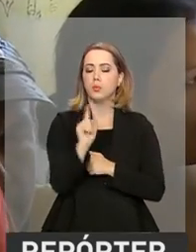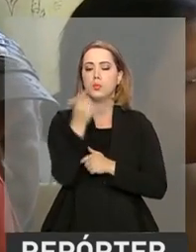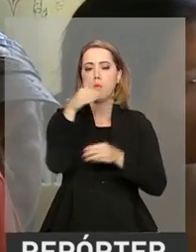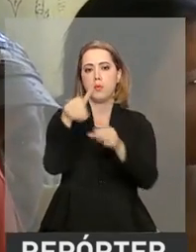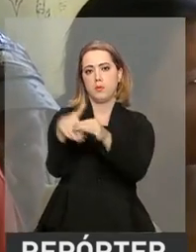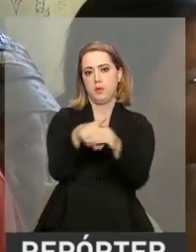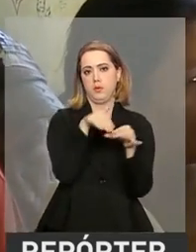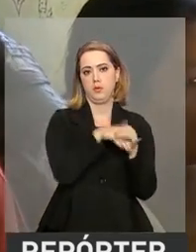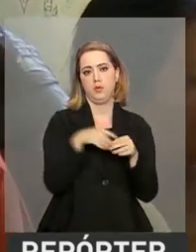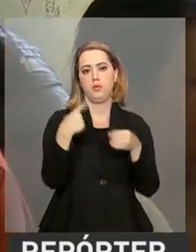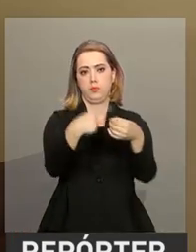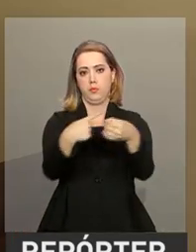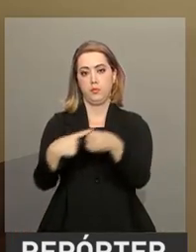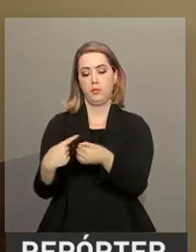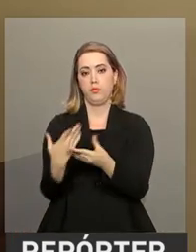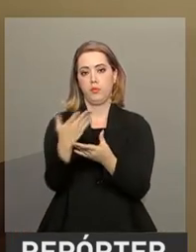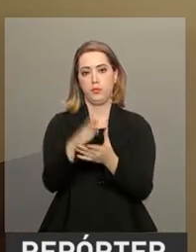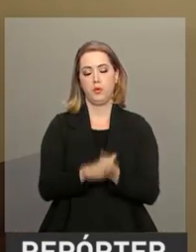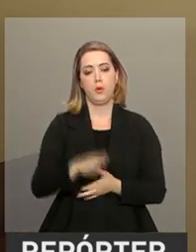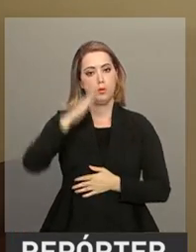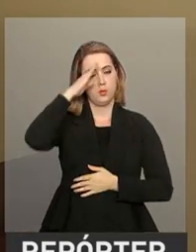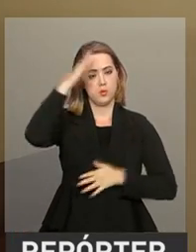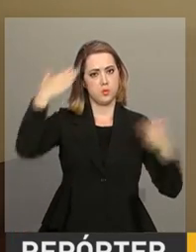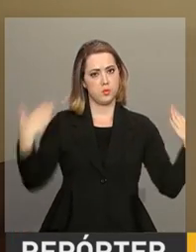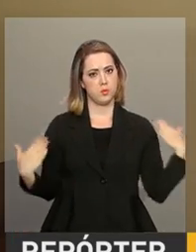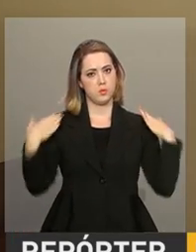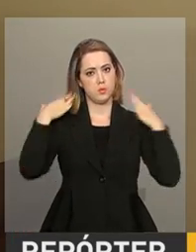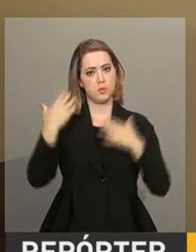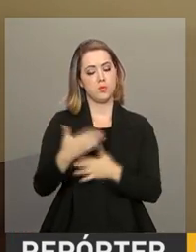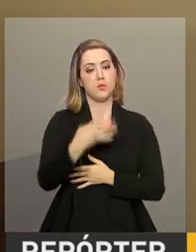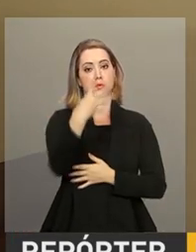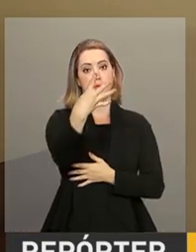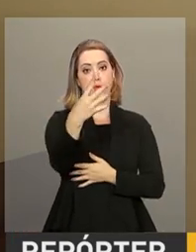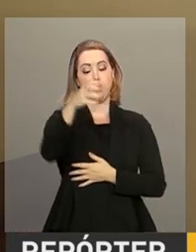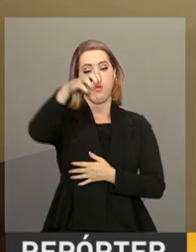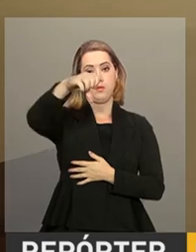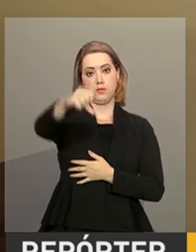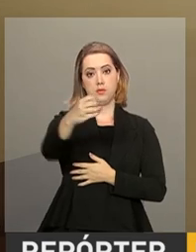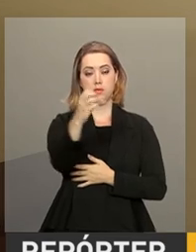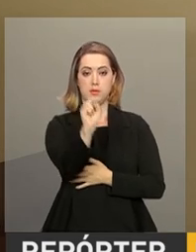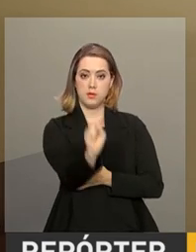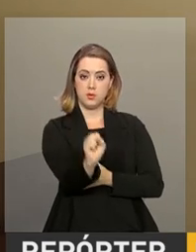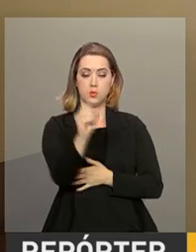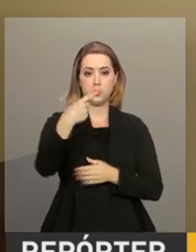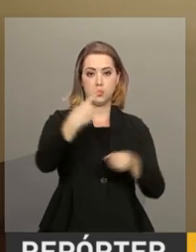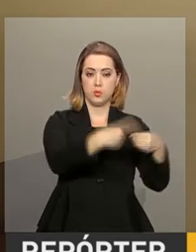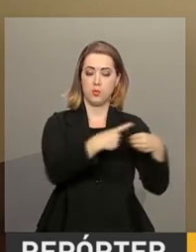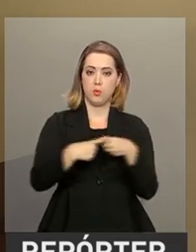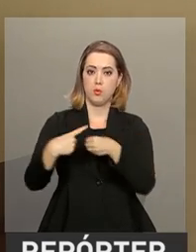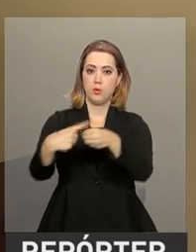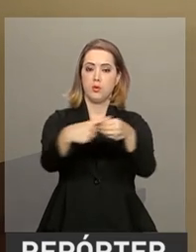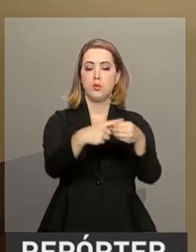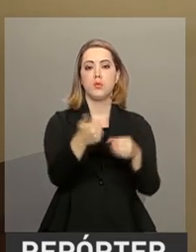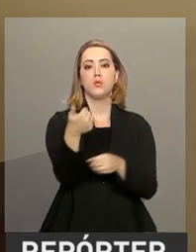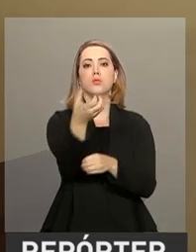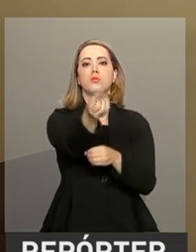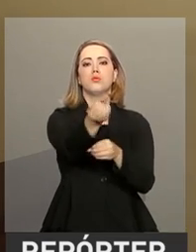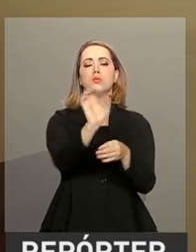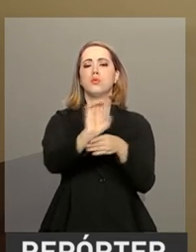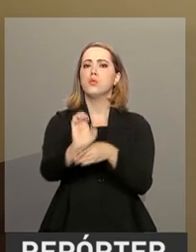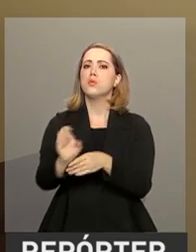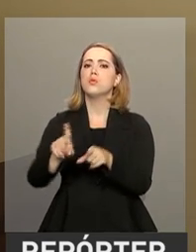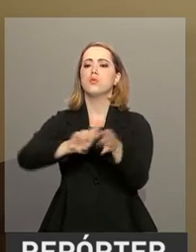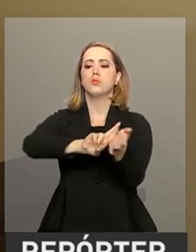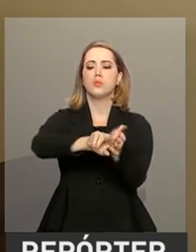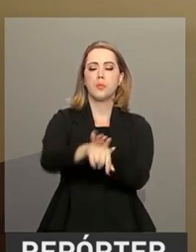das eleições municipais. Os militares atuaram em 498 localidades de 16 estados. Nesses